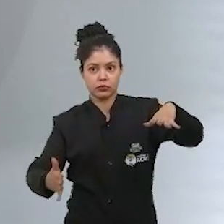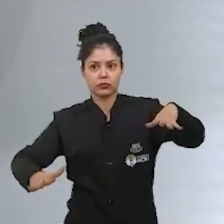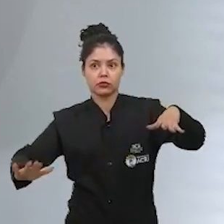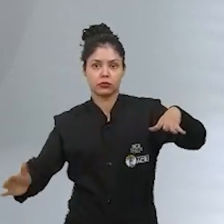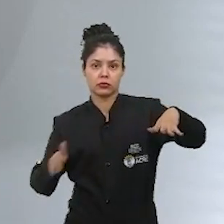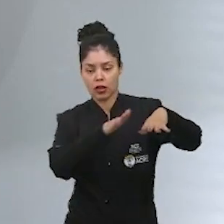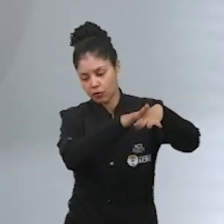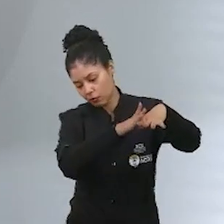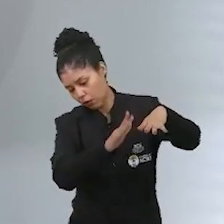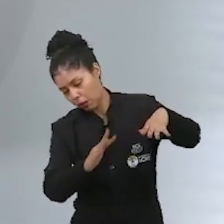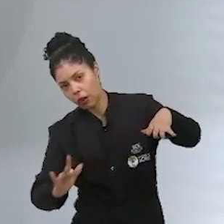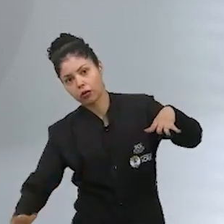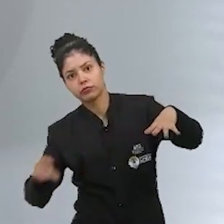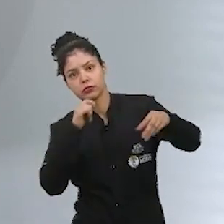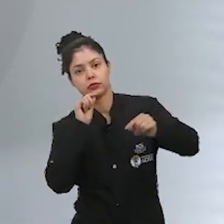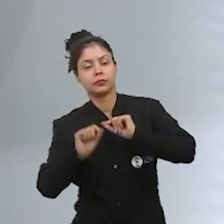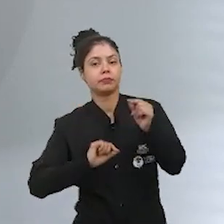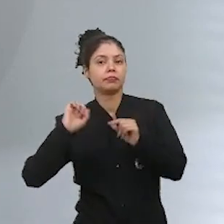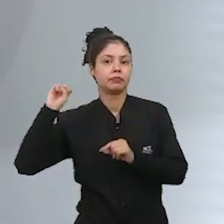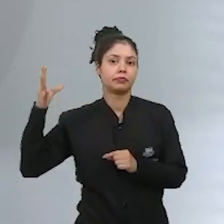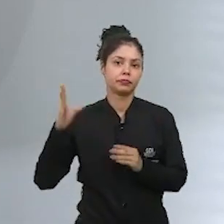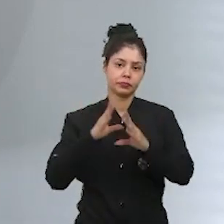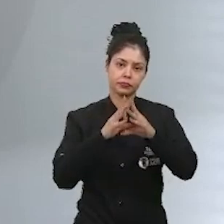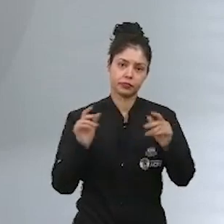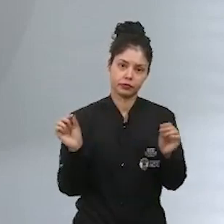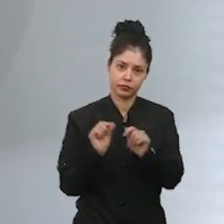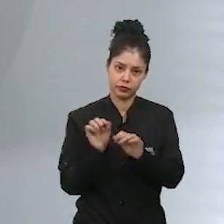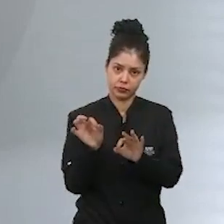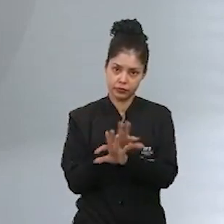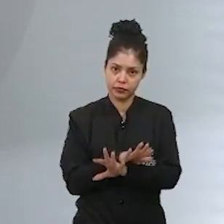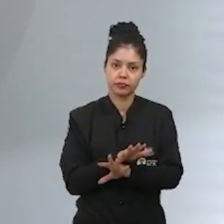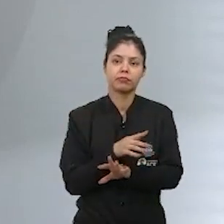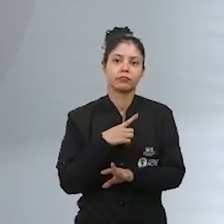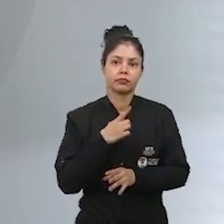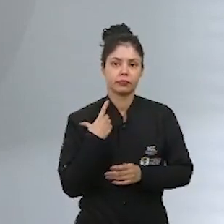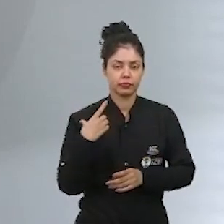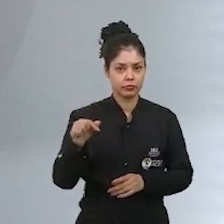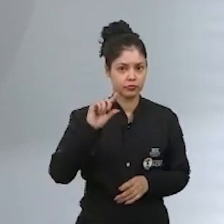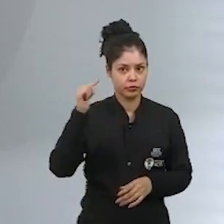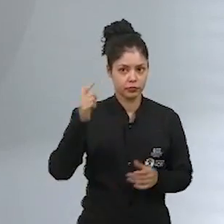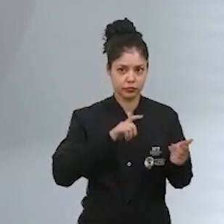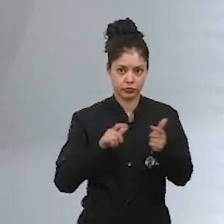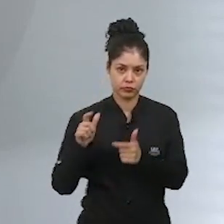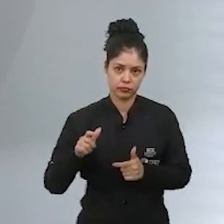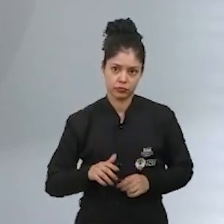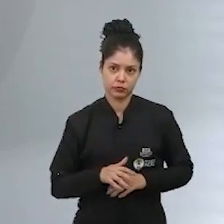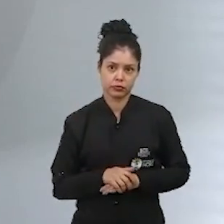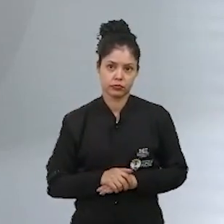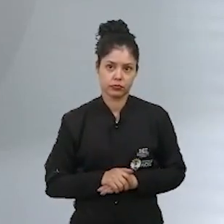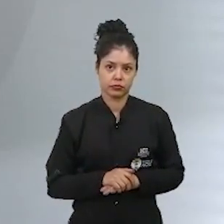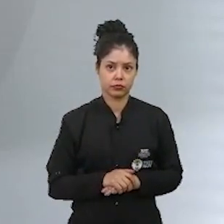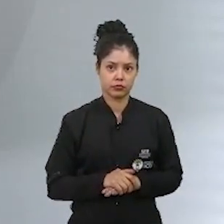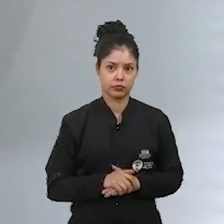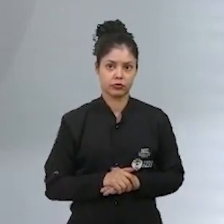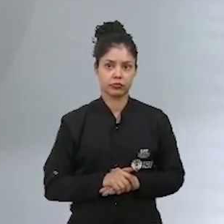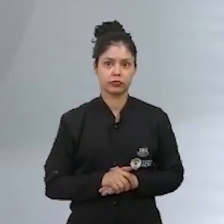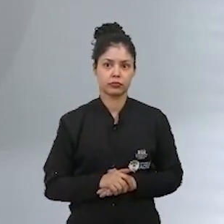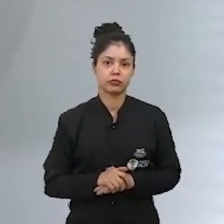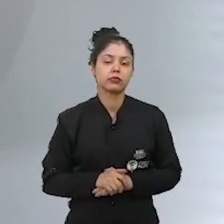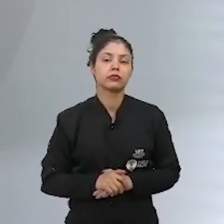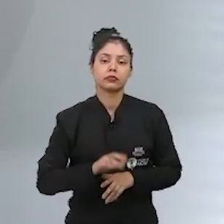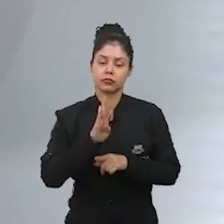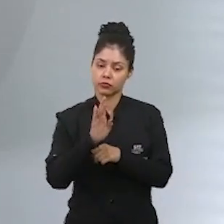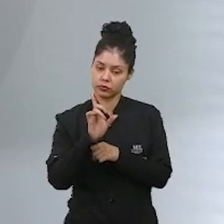desse lugar, né, desse relevo, venham se desfazer e ser levados para outros lugares, que aí são, no caso, até as